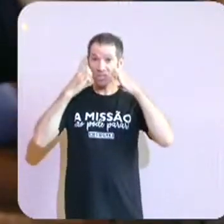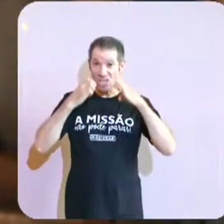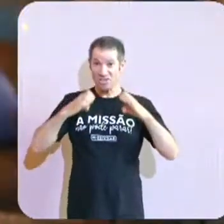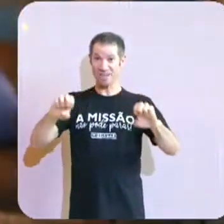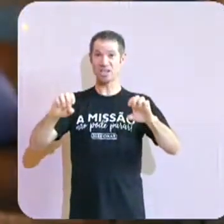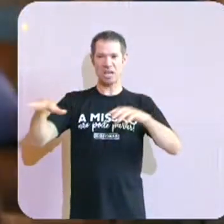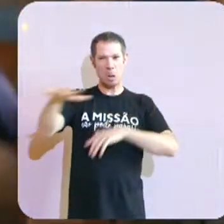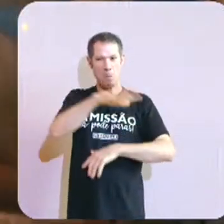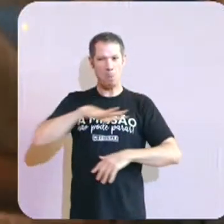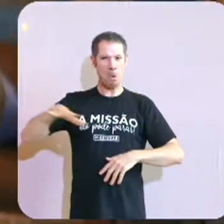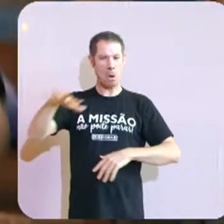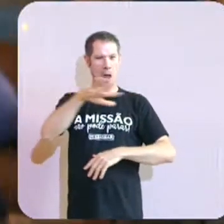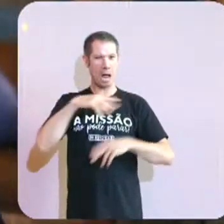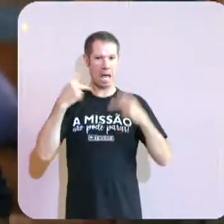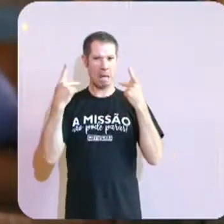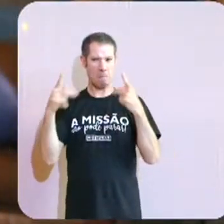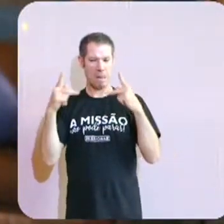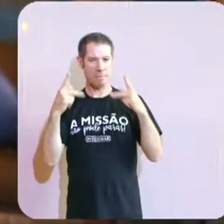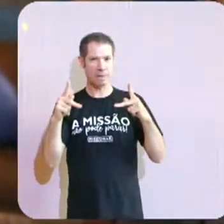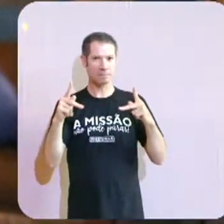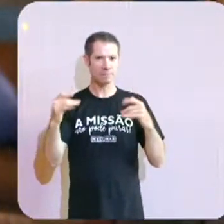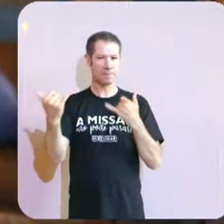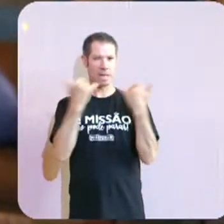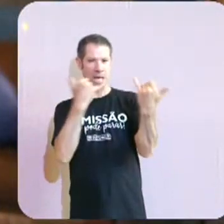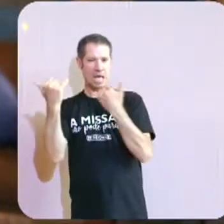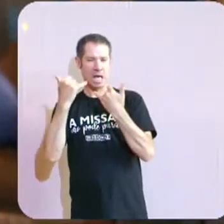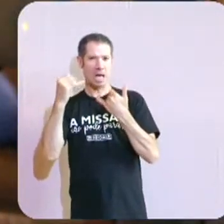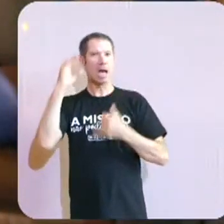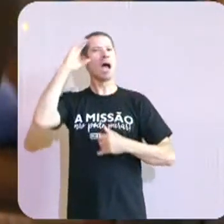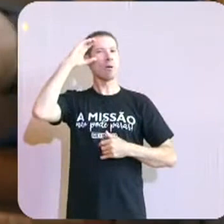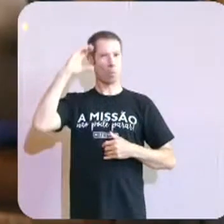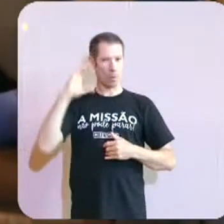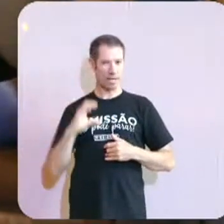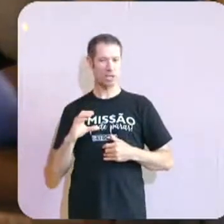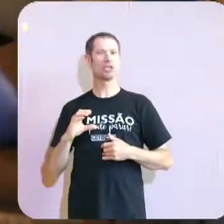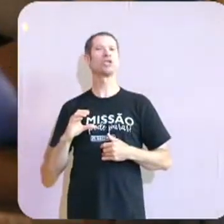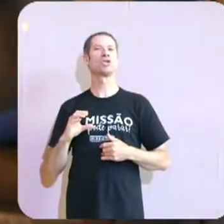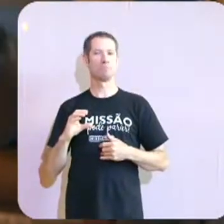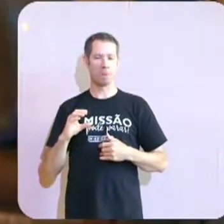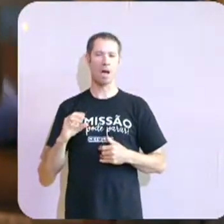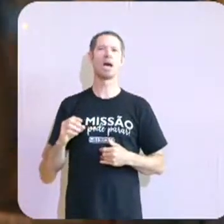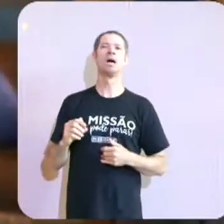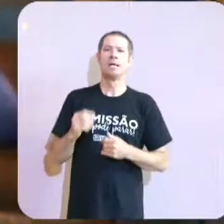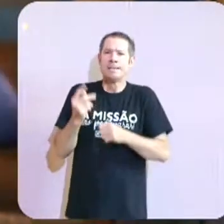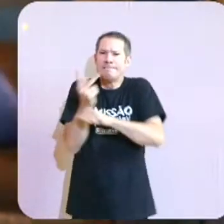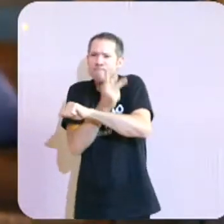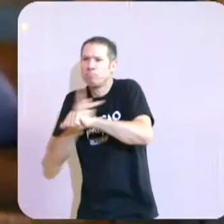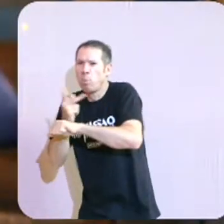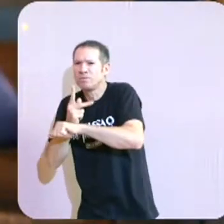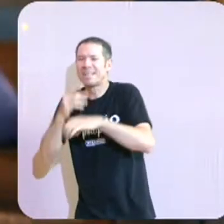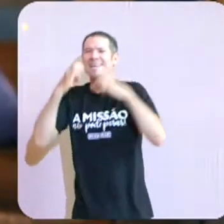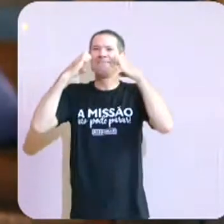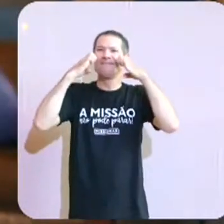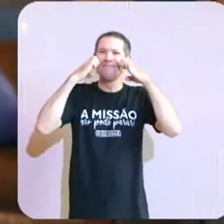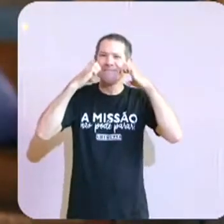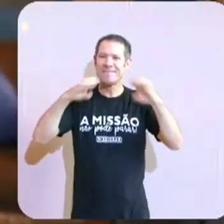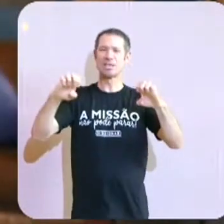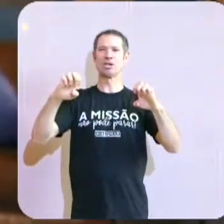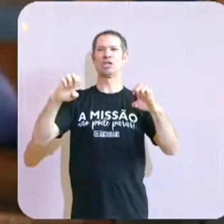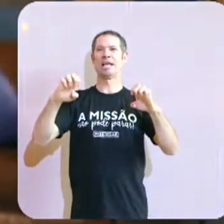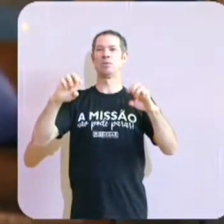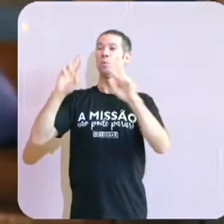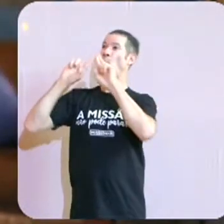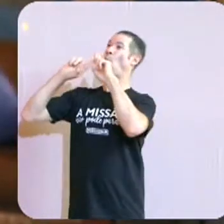para a glória de Deus. E eu sei que vocês da PIB de Curitiba se alimentam e buscam esse evangelho, o evangelho